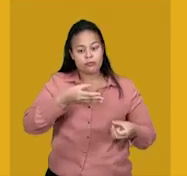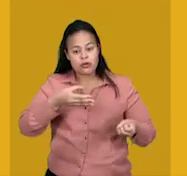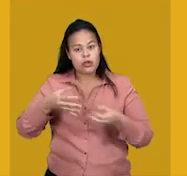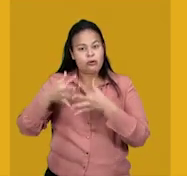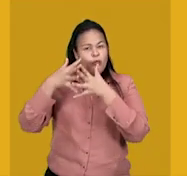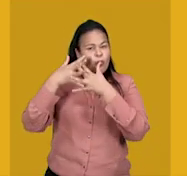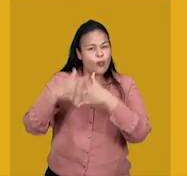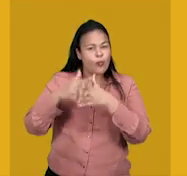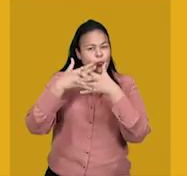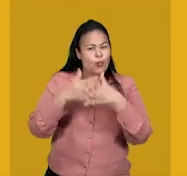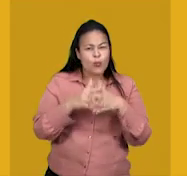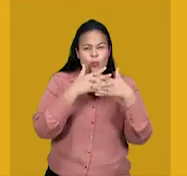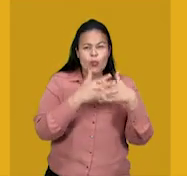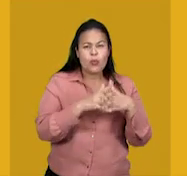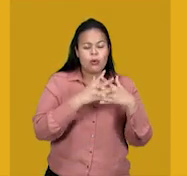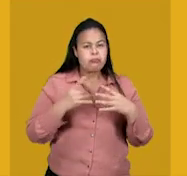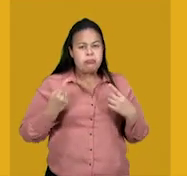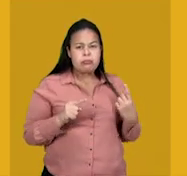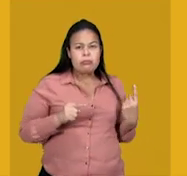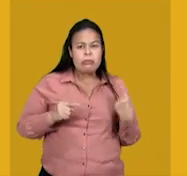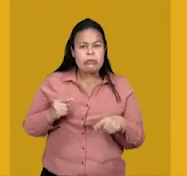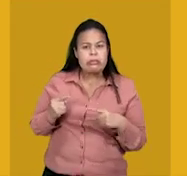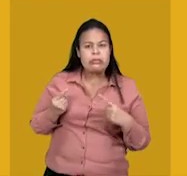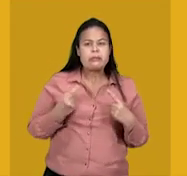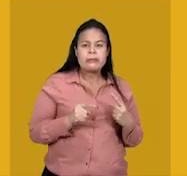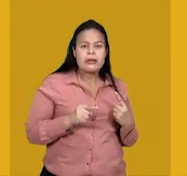conflito e reivindicações